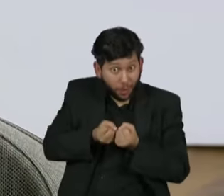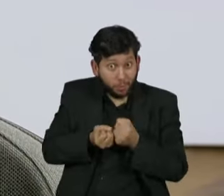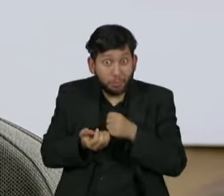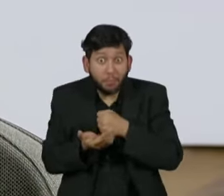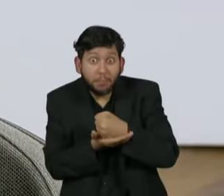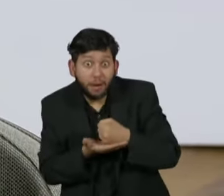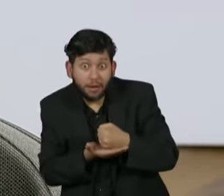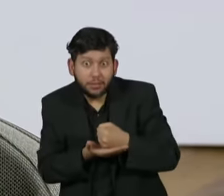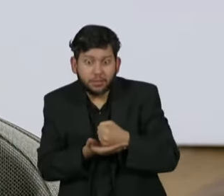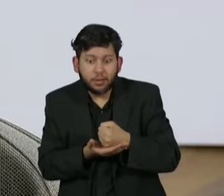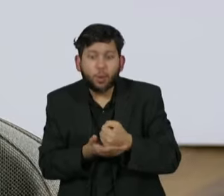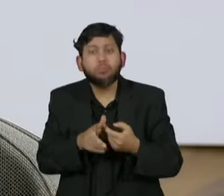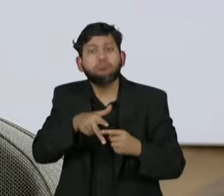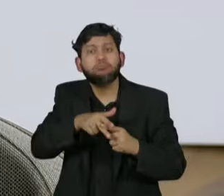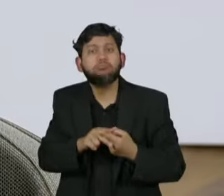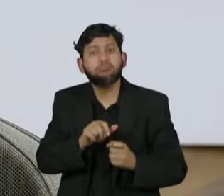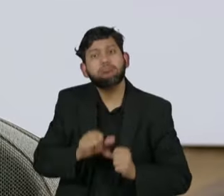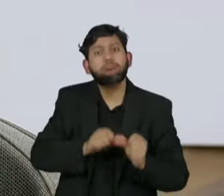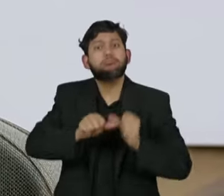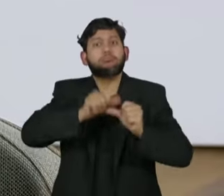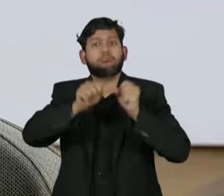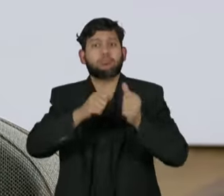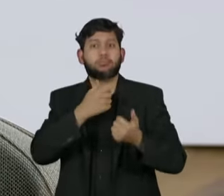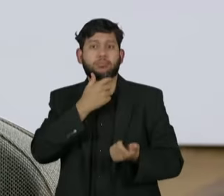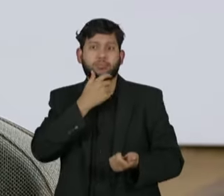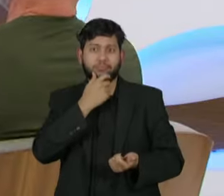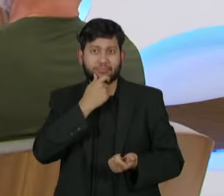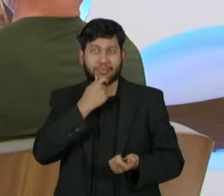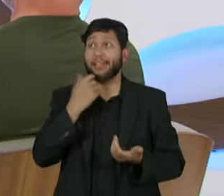serviços em cima desse desenvolve aplicações